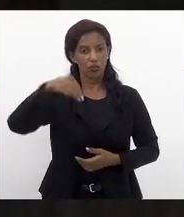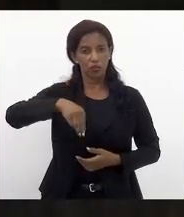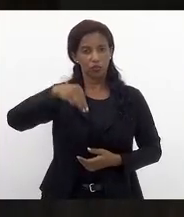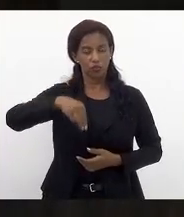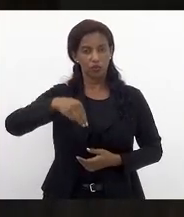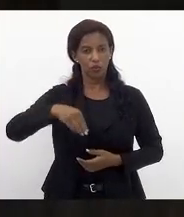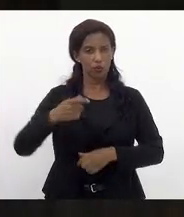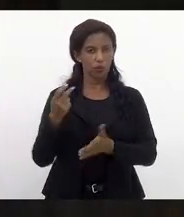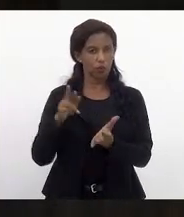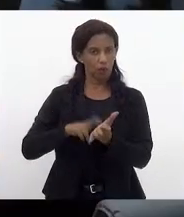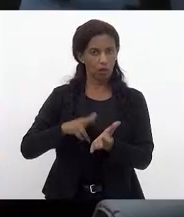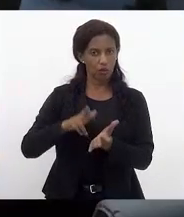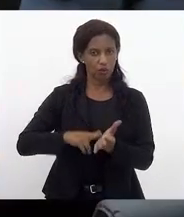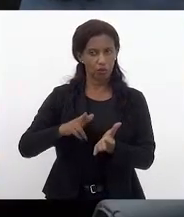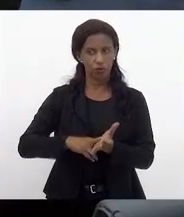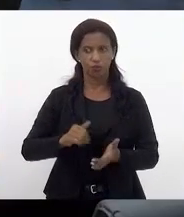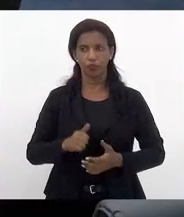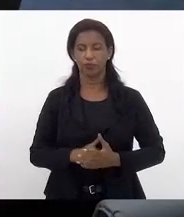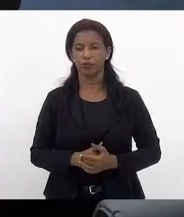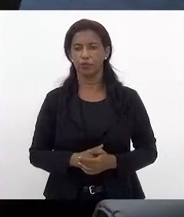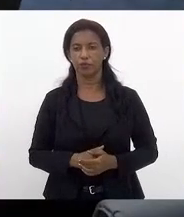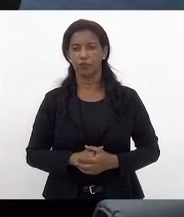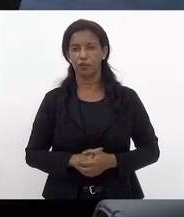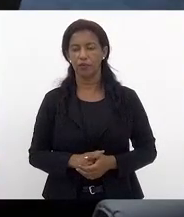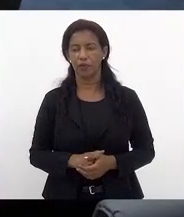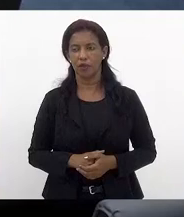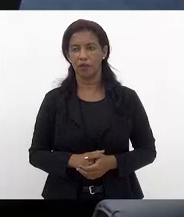tempo regimental.